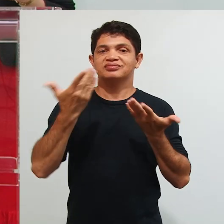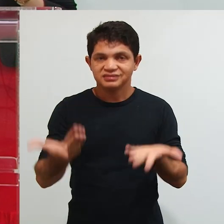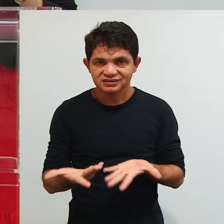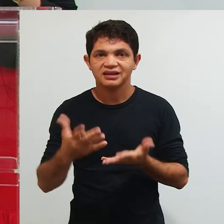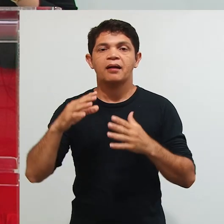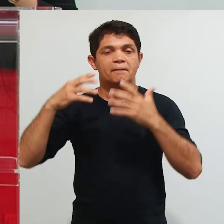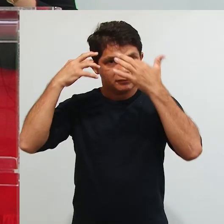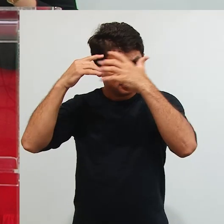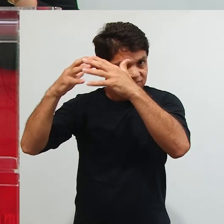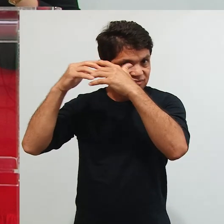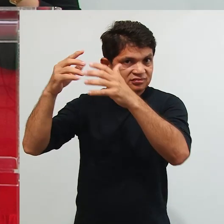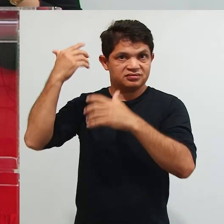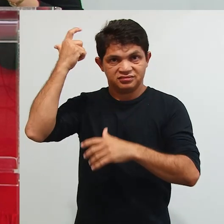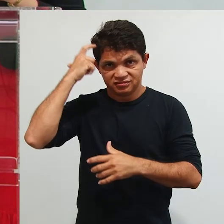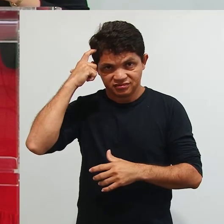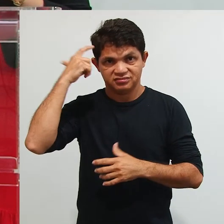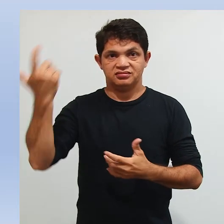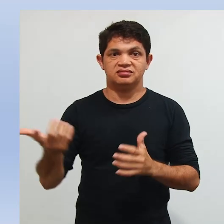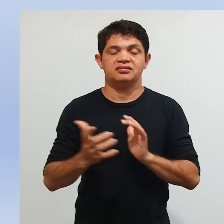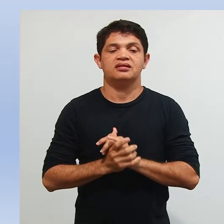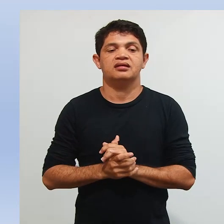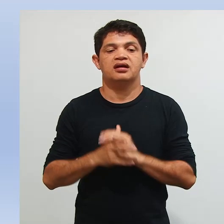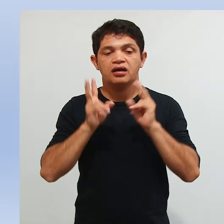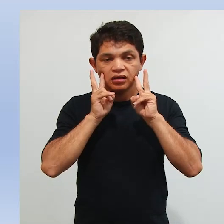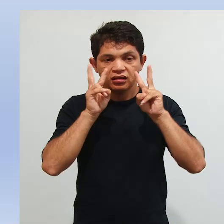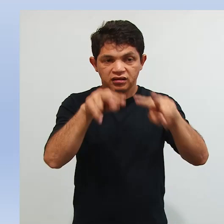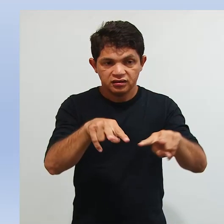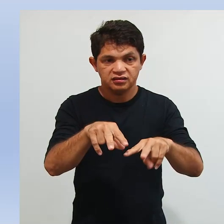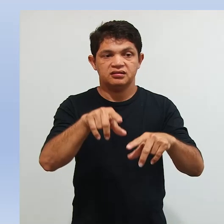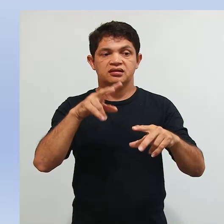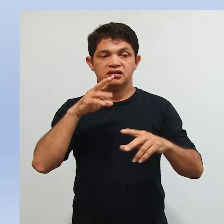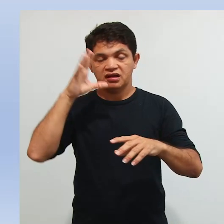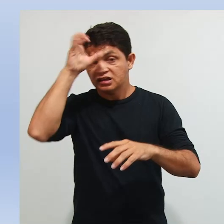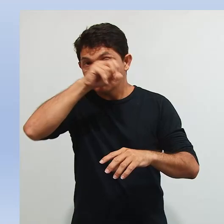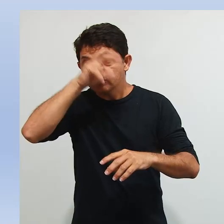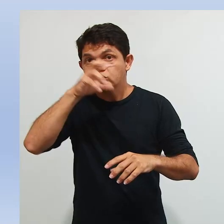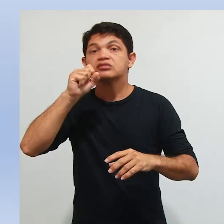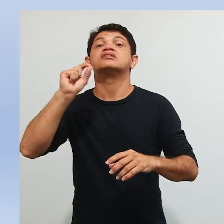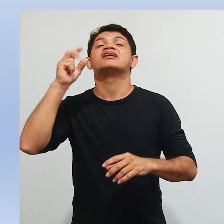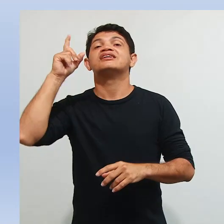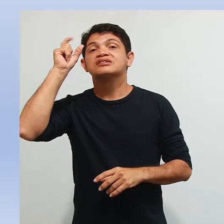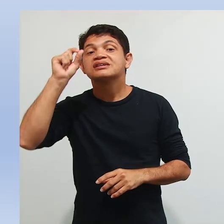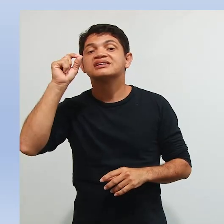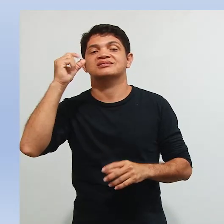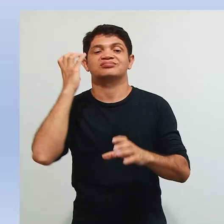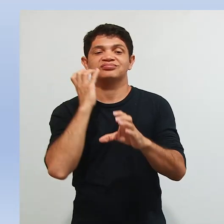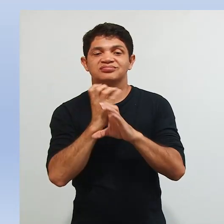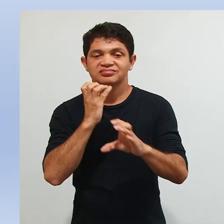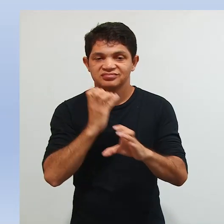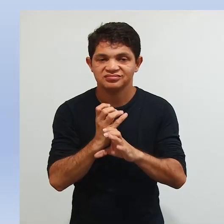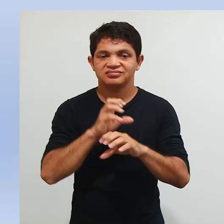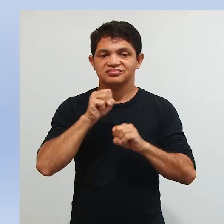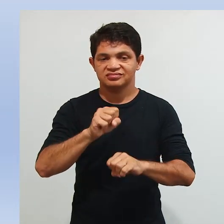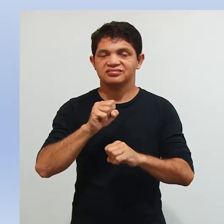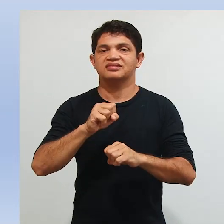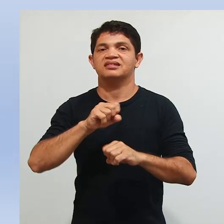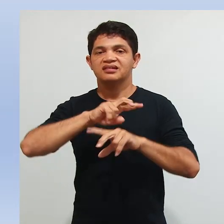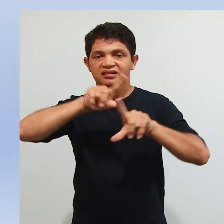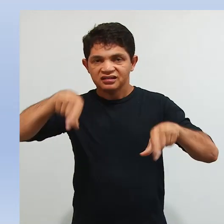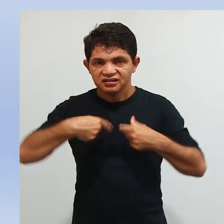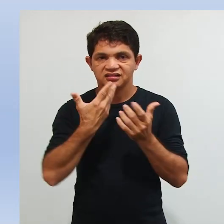é o transtorno que a gente vai ver agora. A dificuldade de aprendizagem pode ser considerada um